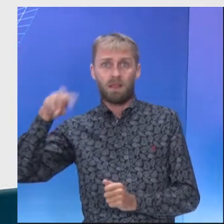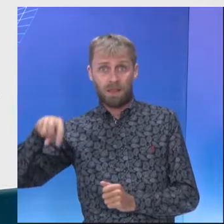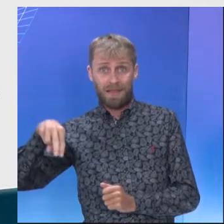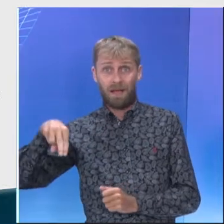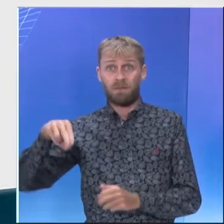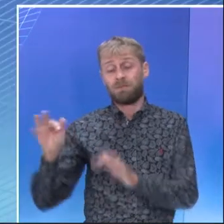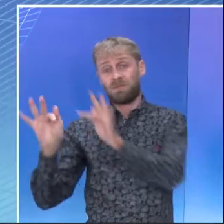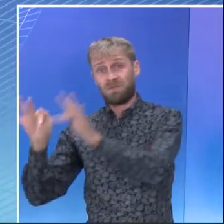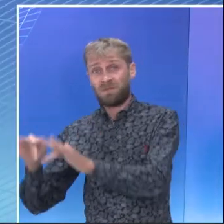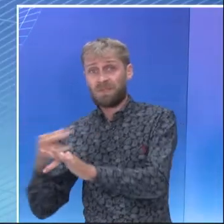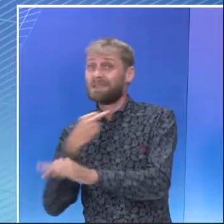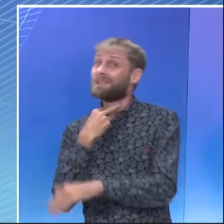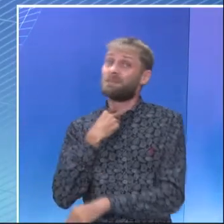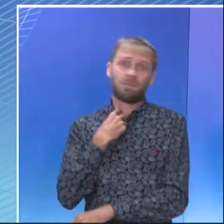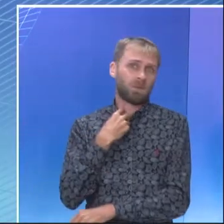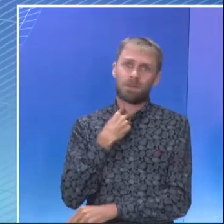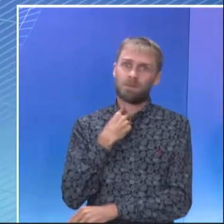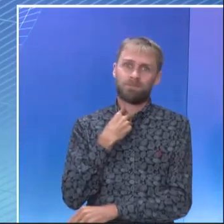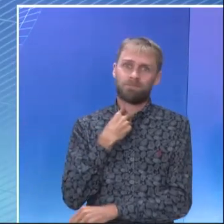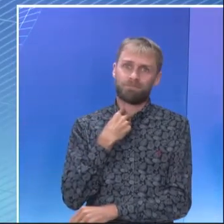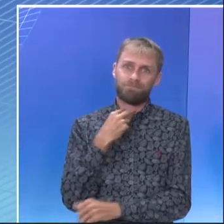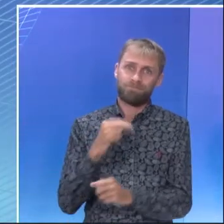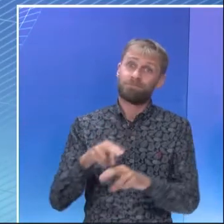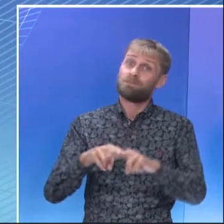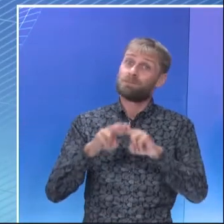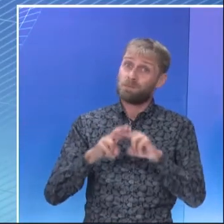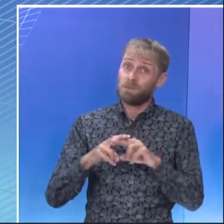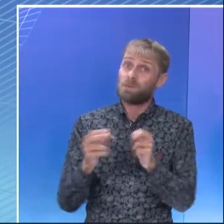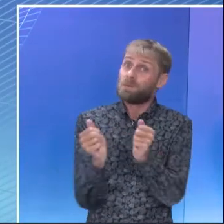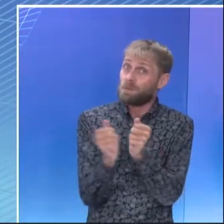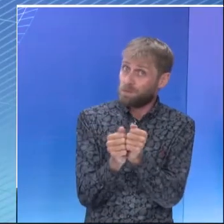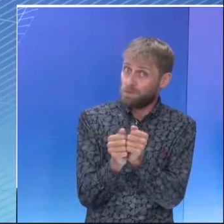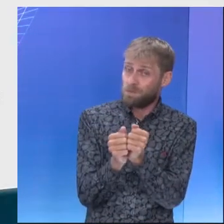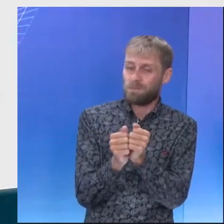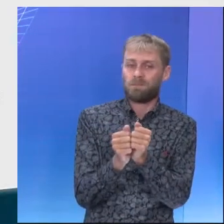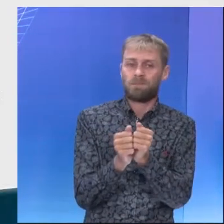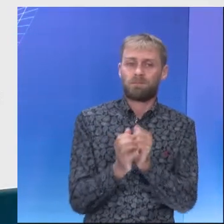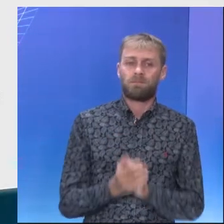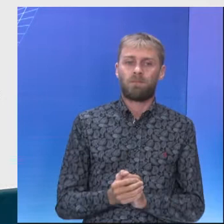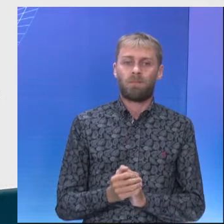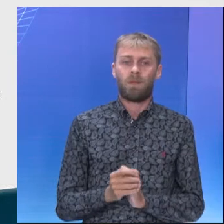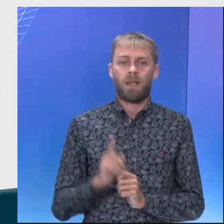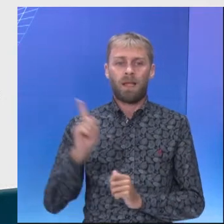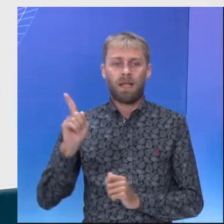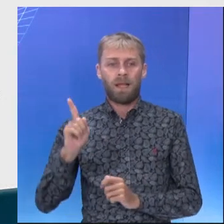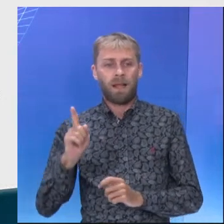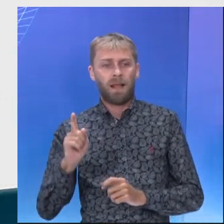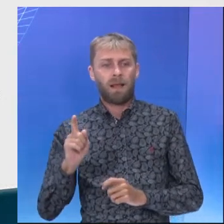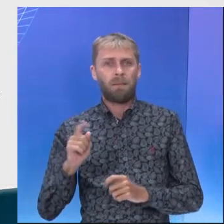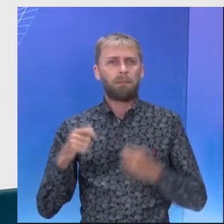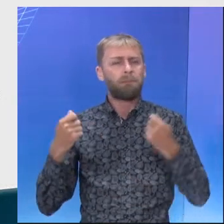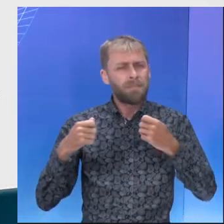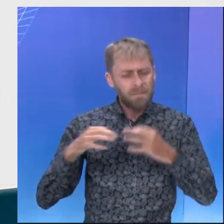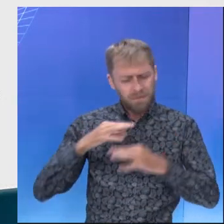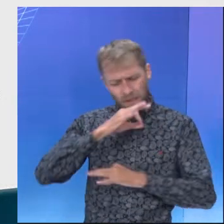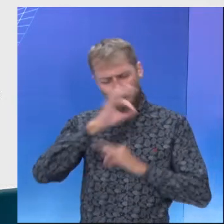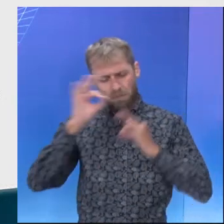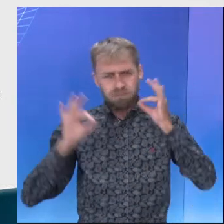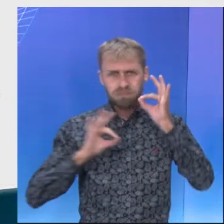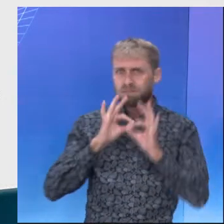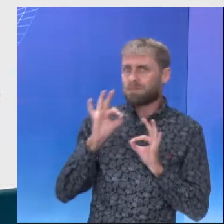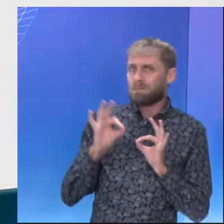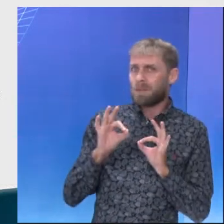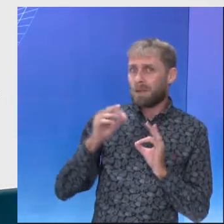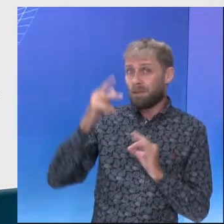sempre vai vir junto. Por isso que ele é chamado de inseparable phrasal verb. We should dress up for the party.